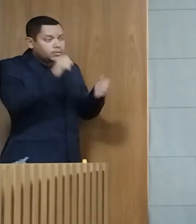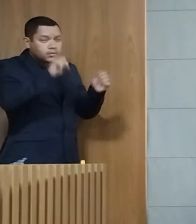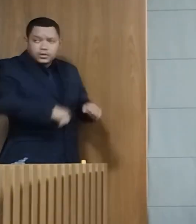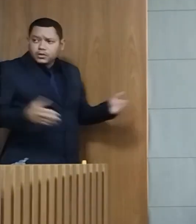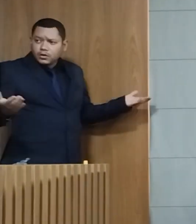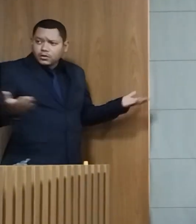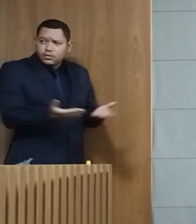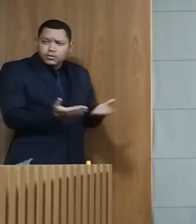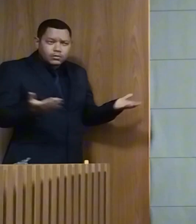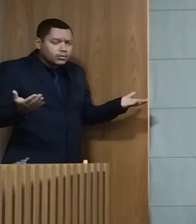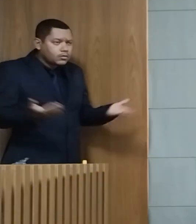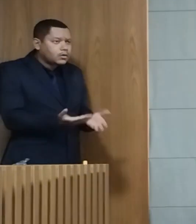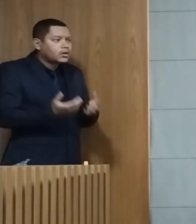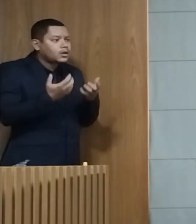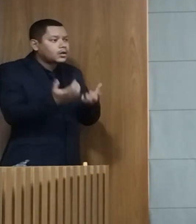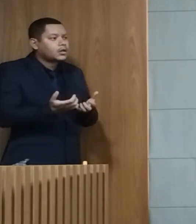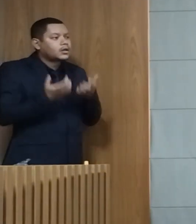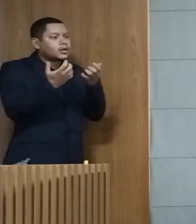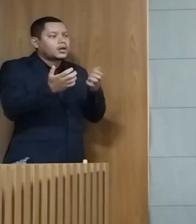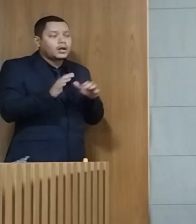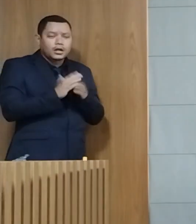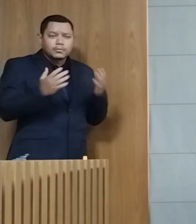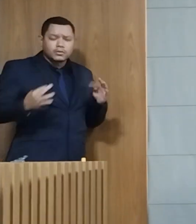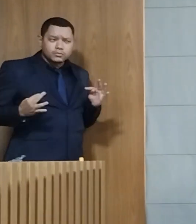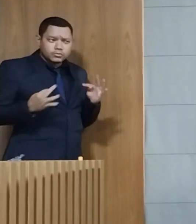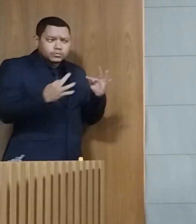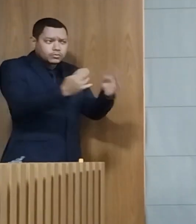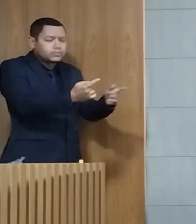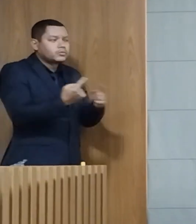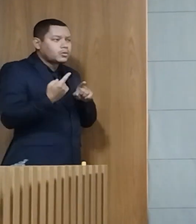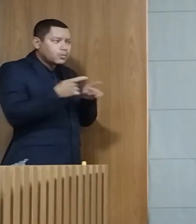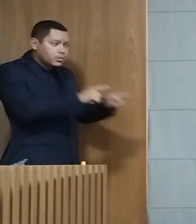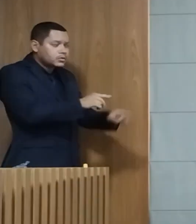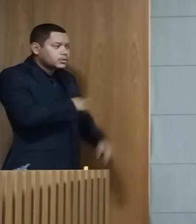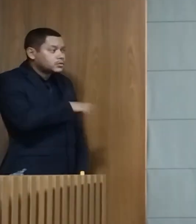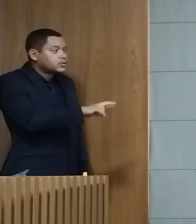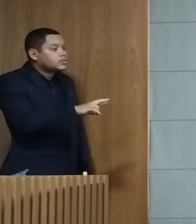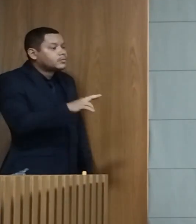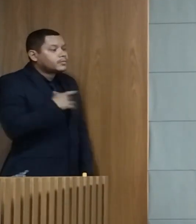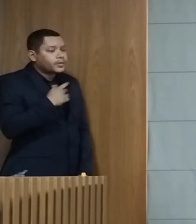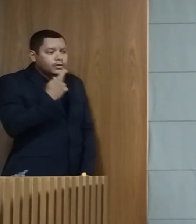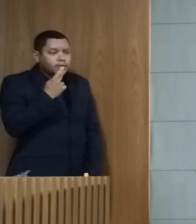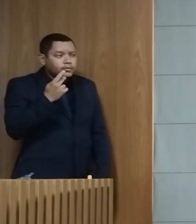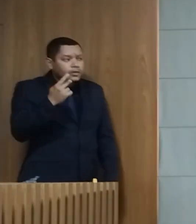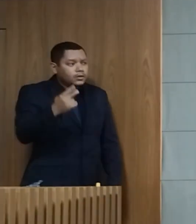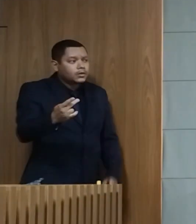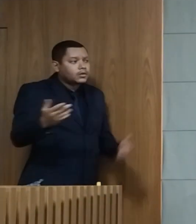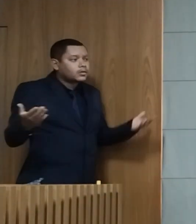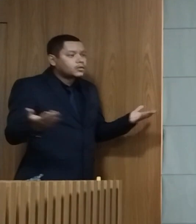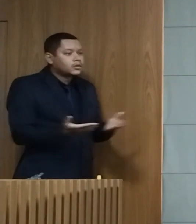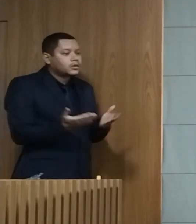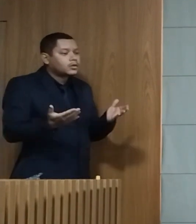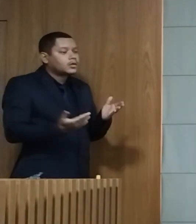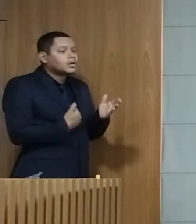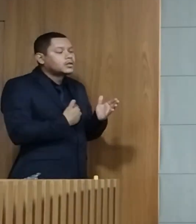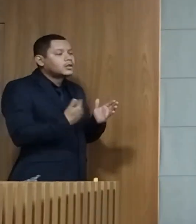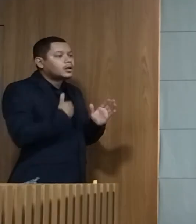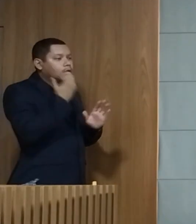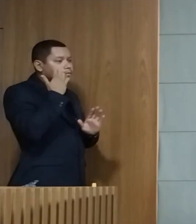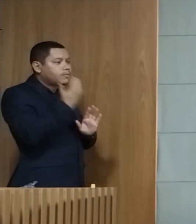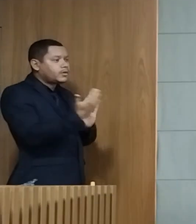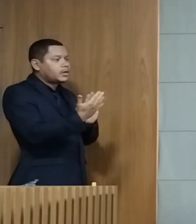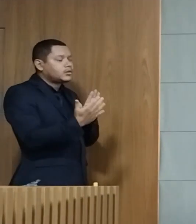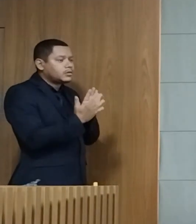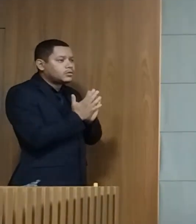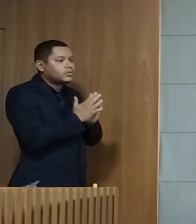agora. Tentam acabar com a imanência. E aqui eu uso esse espaço, já vou encerrar, para explicar a capa do livro. A capa do